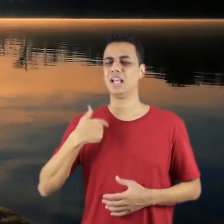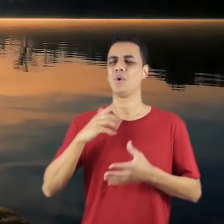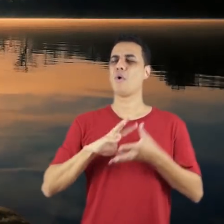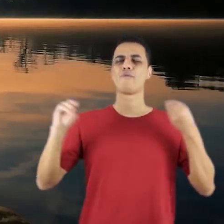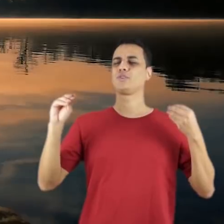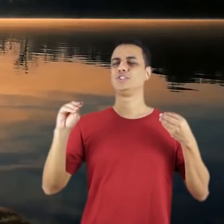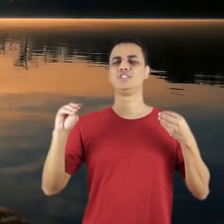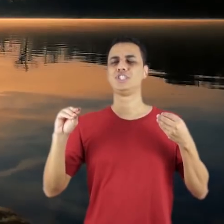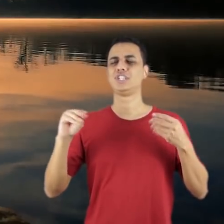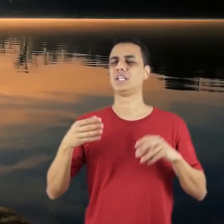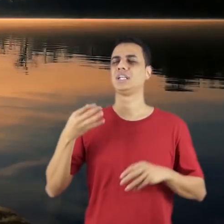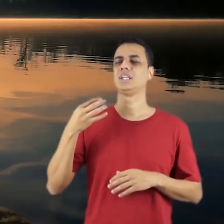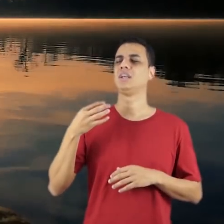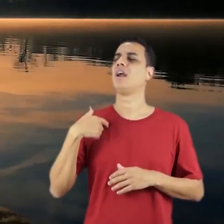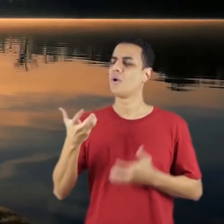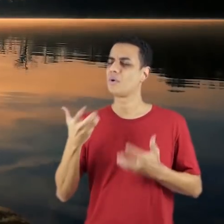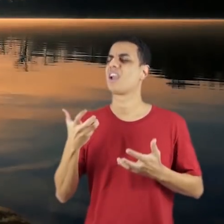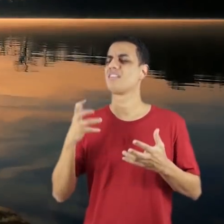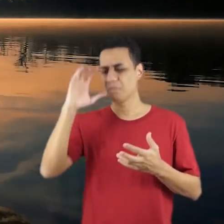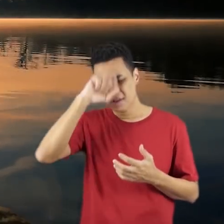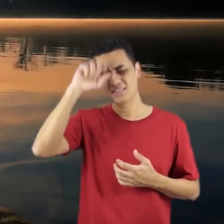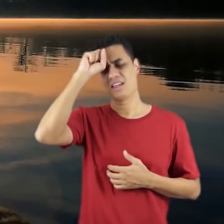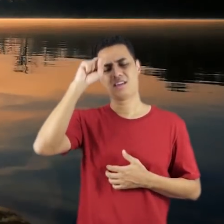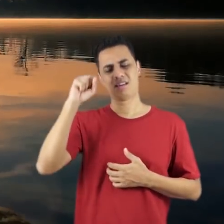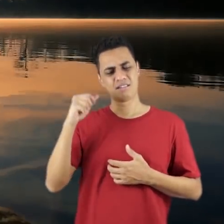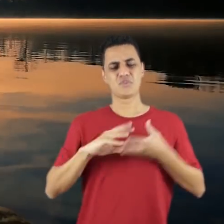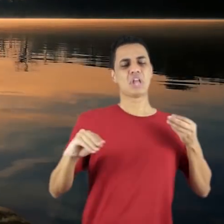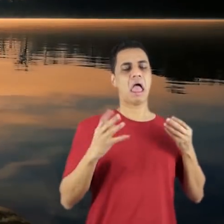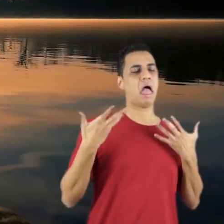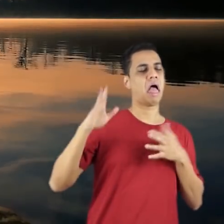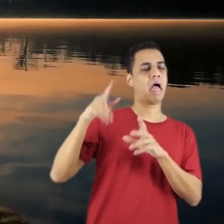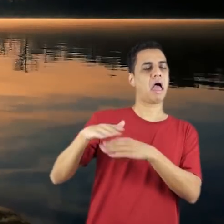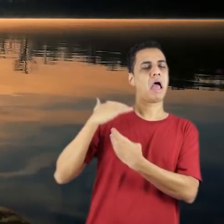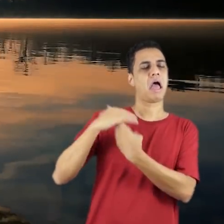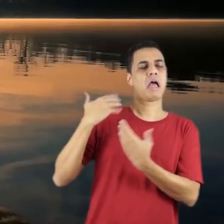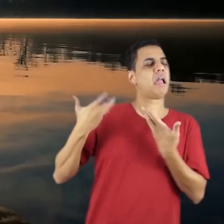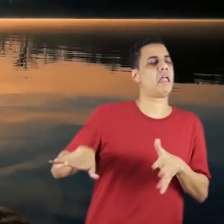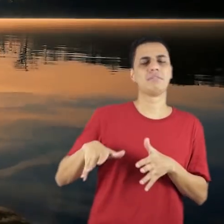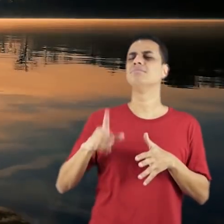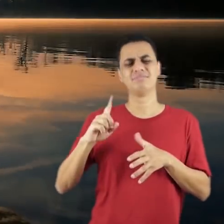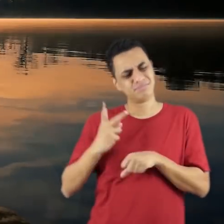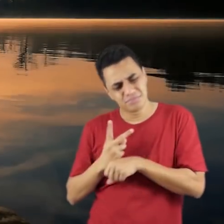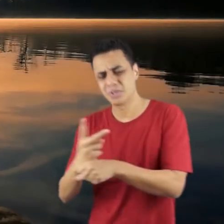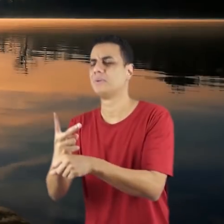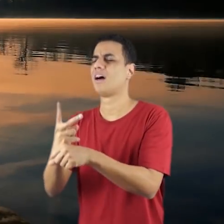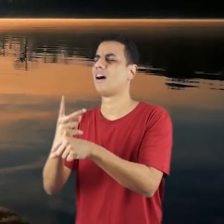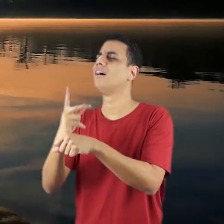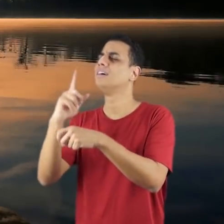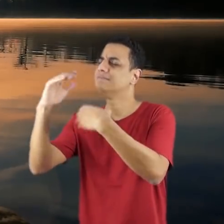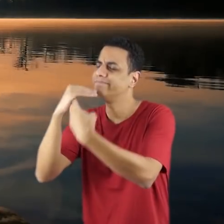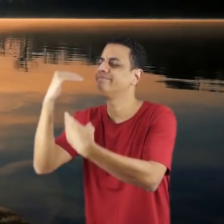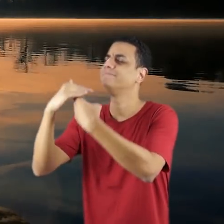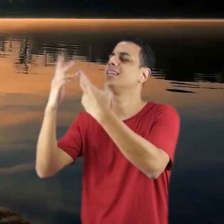correção, que eu possa crescer em todos os momentos, que eu possa receber os ensinamentos como presentes de um pai para o